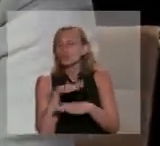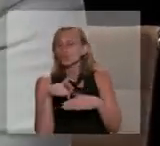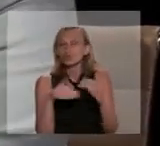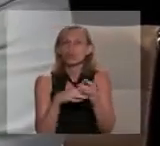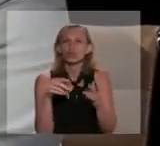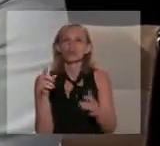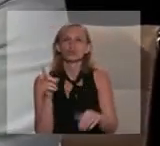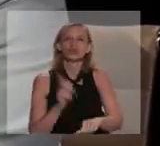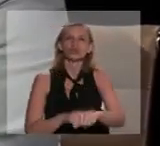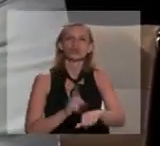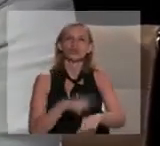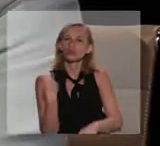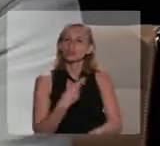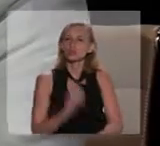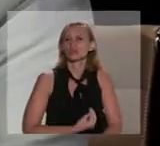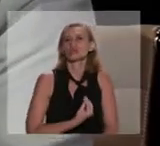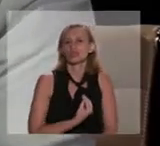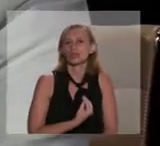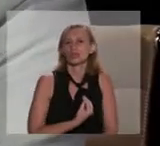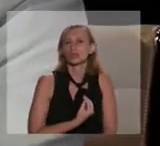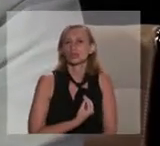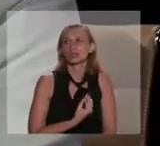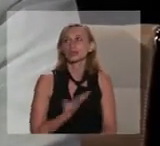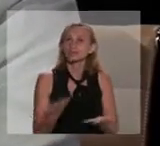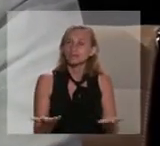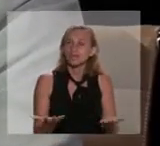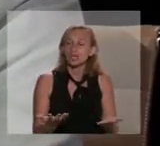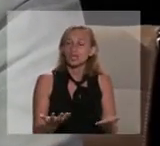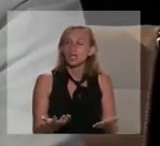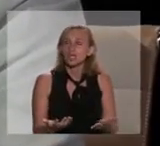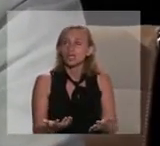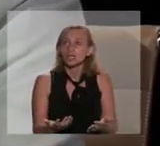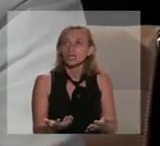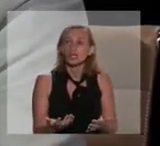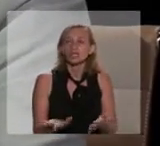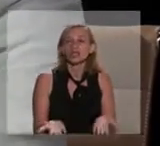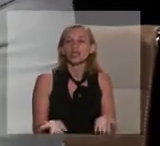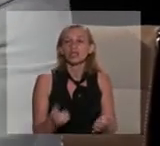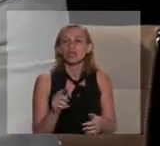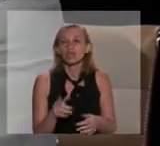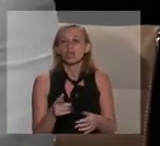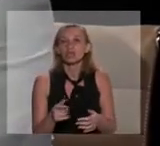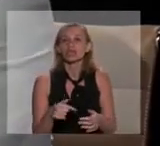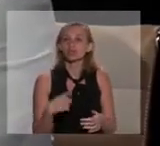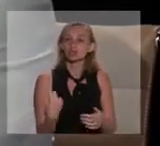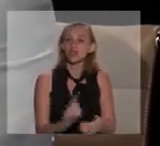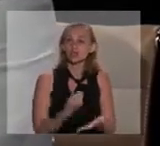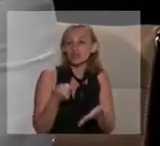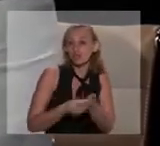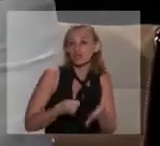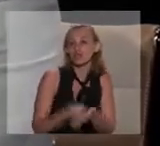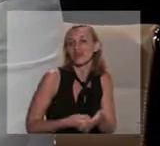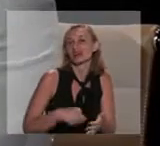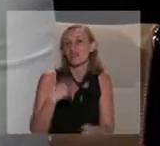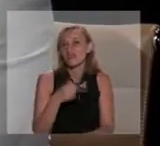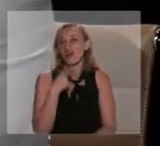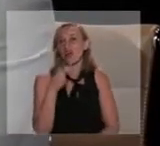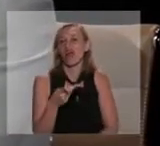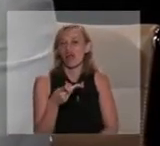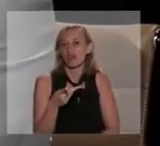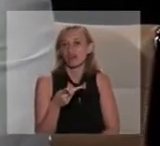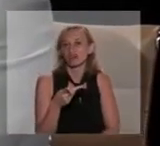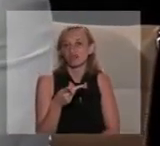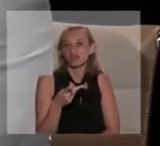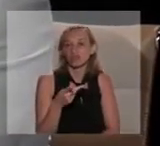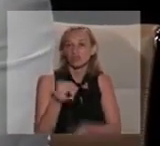todos os momentos, né, o tempo todo. E assim, praticamente, eu costumo dizer que você é obrigado a